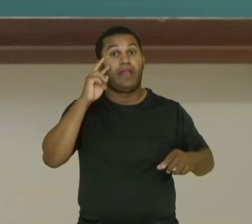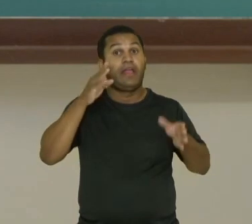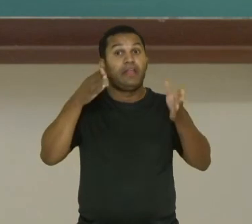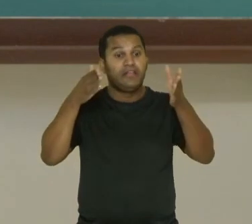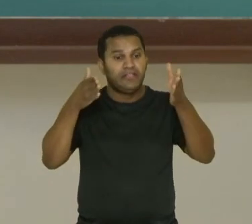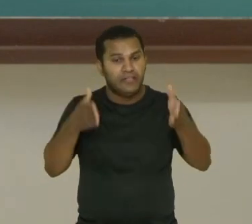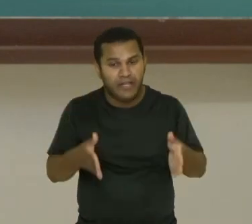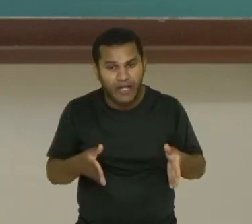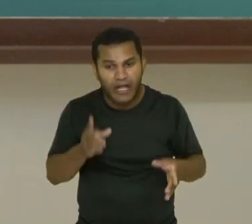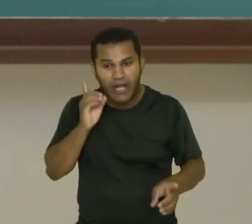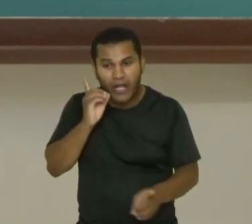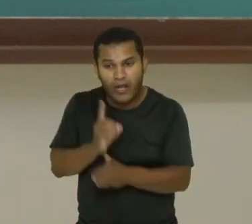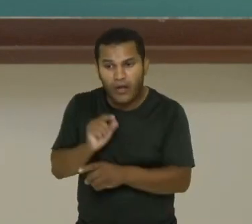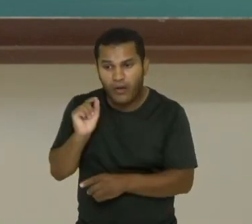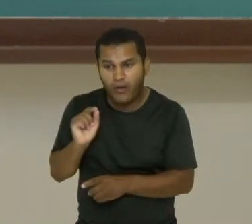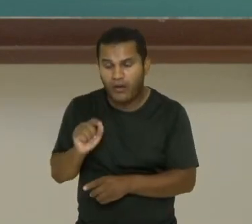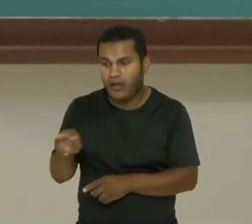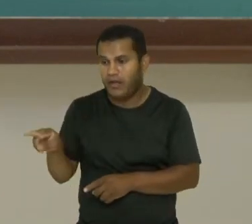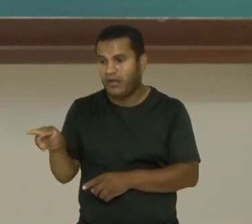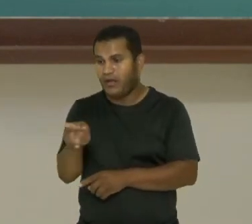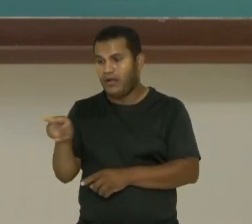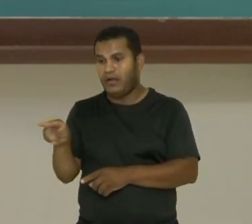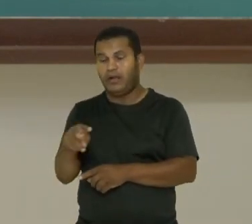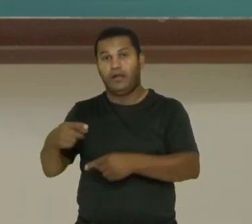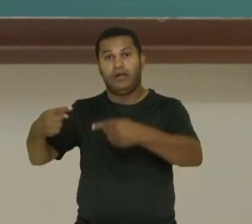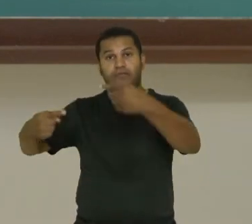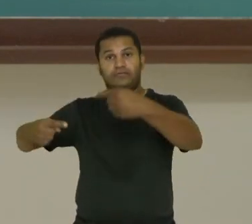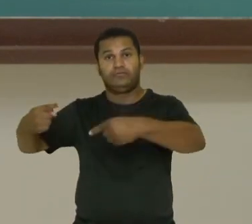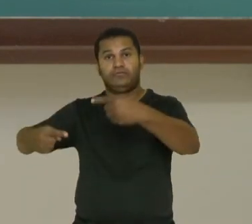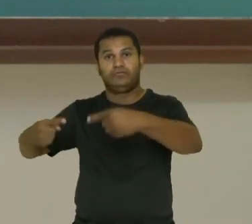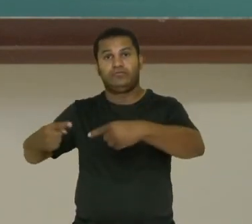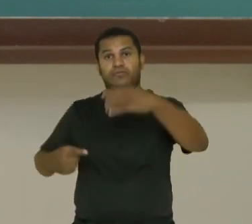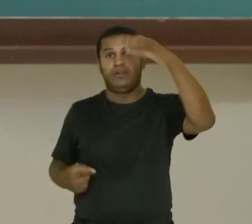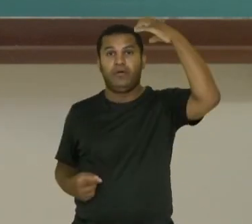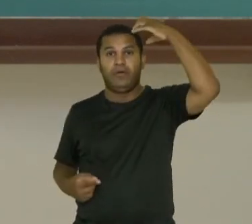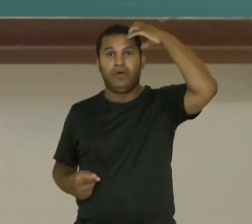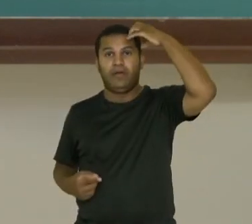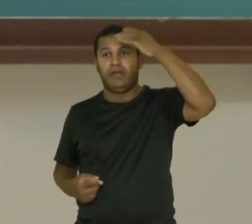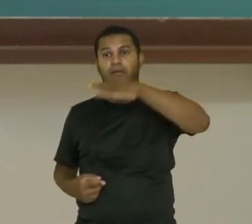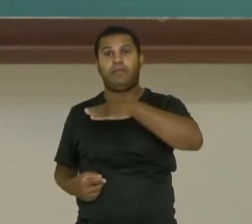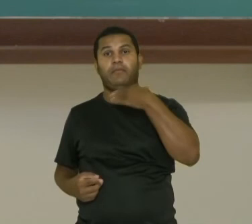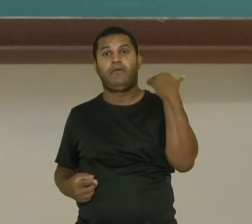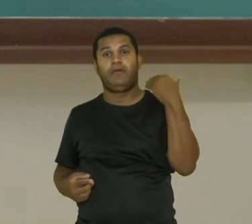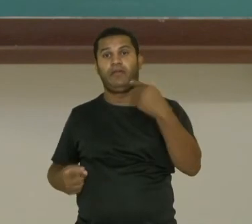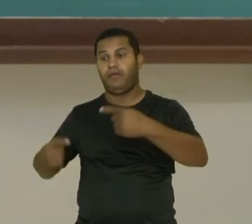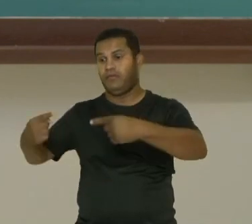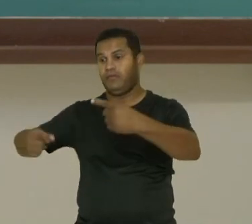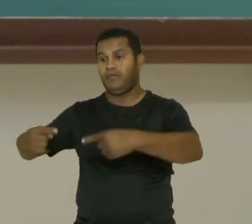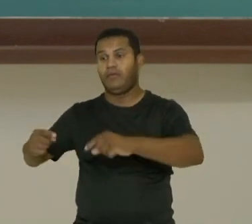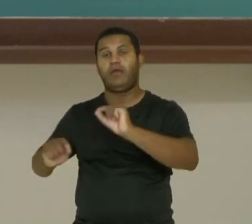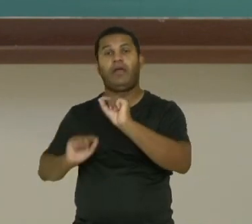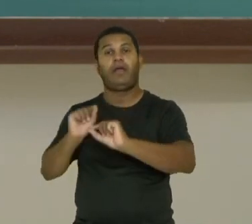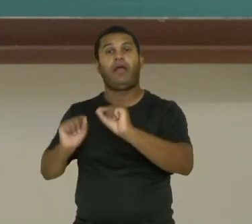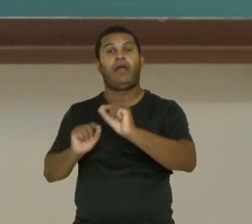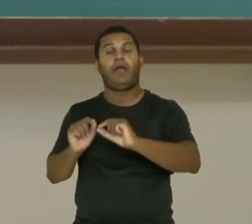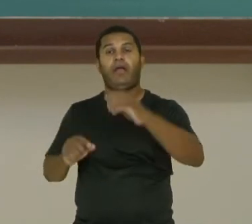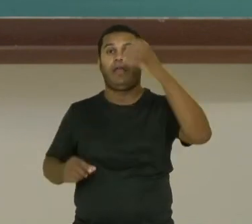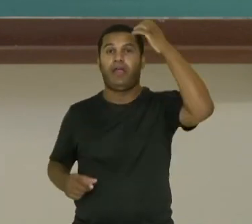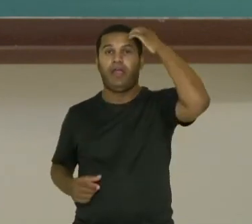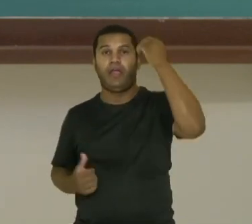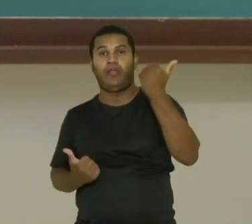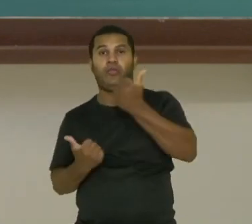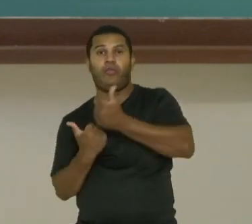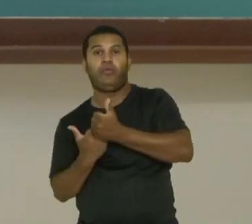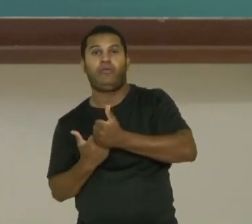trono Inca, né? O imperador Inca havia morrido e os dois filhos estavam disputando. O filho mais velho que tinha direito, ok, assume,